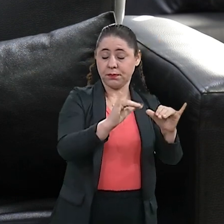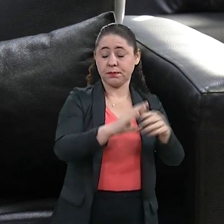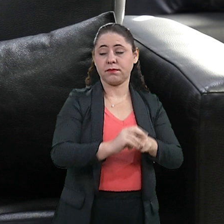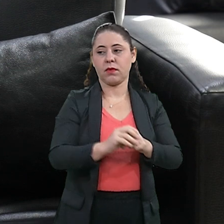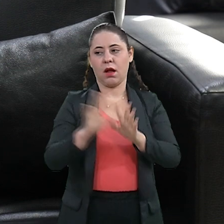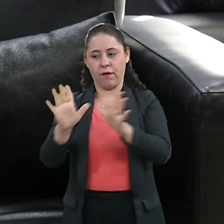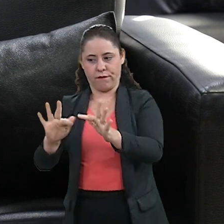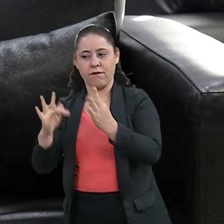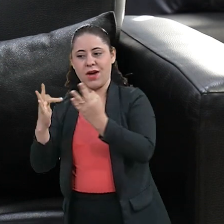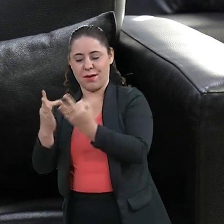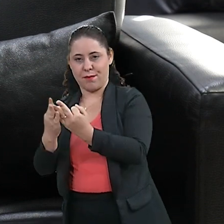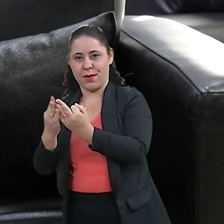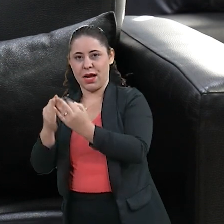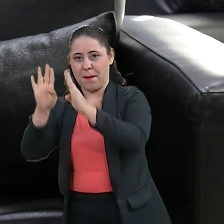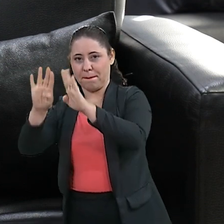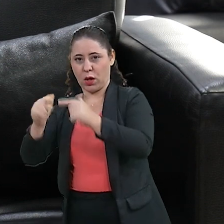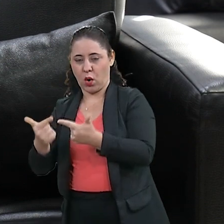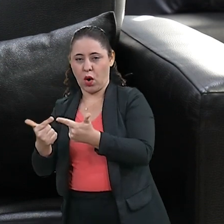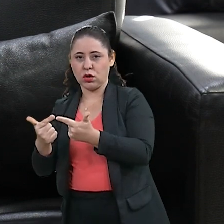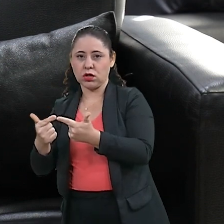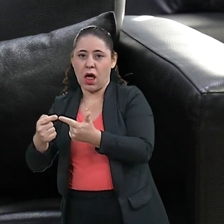A família biológica